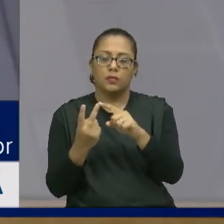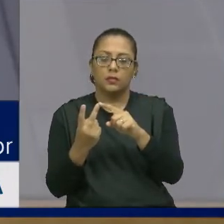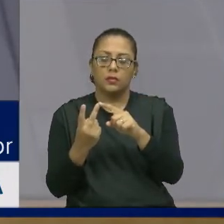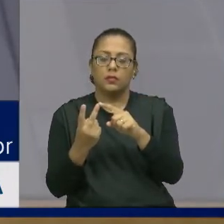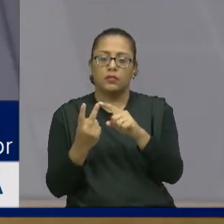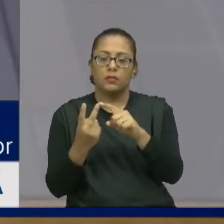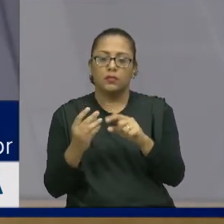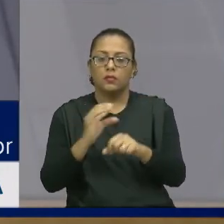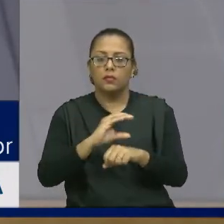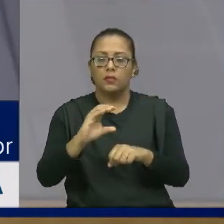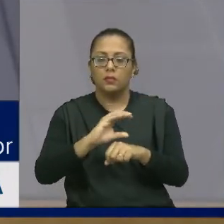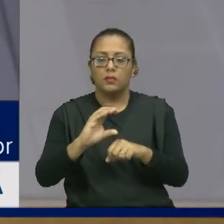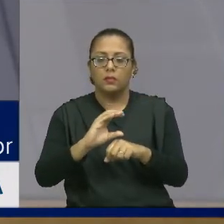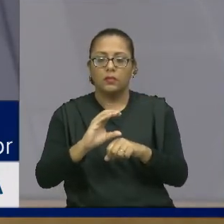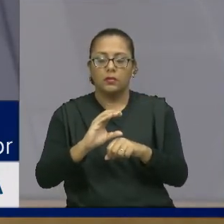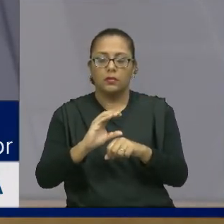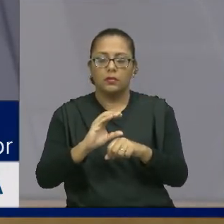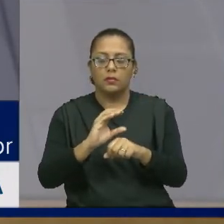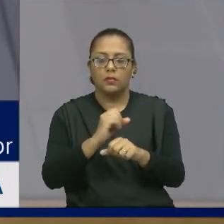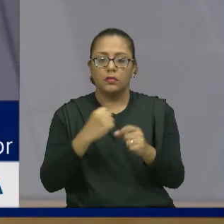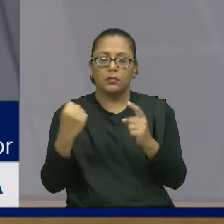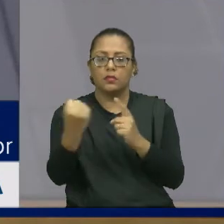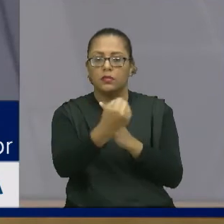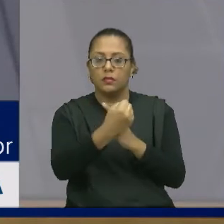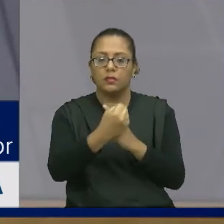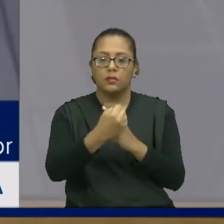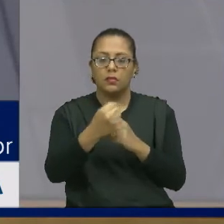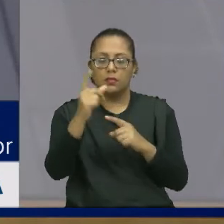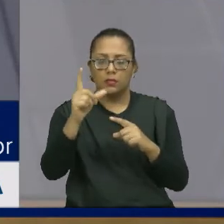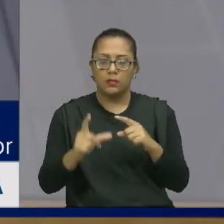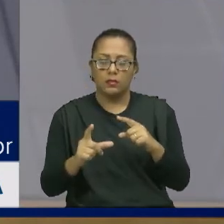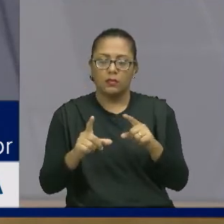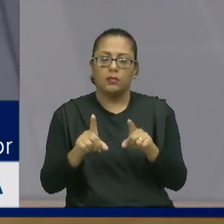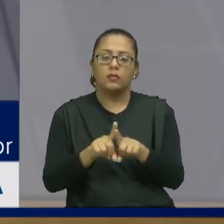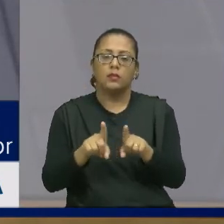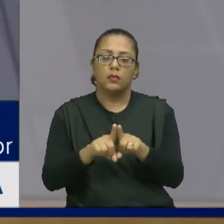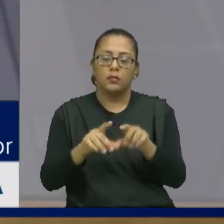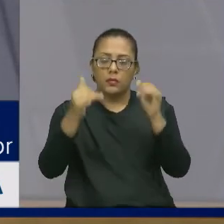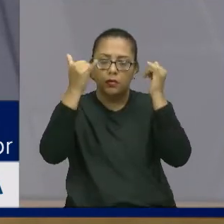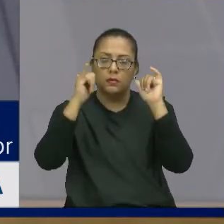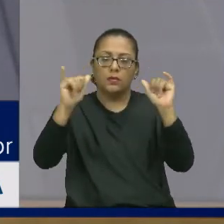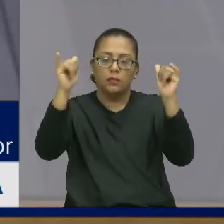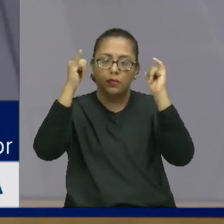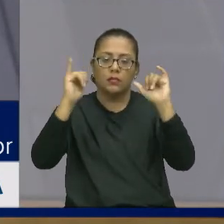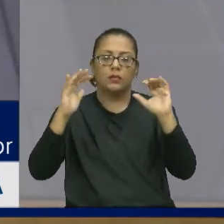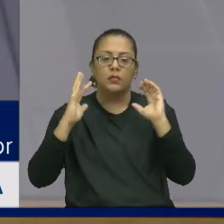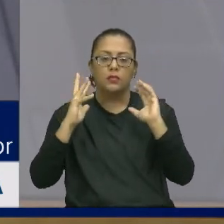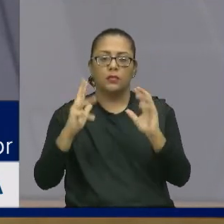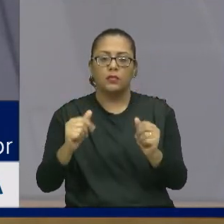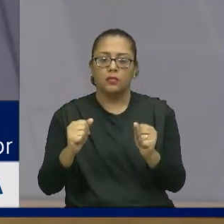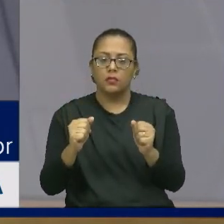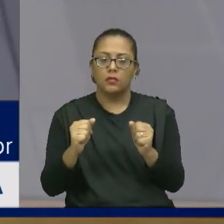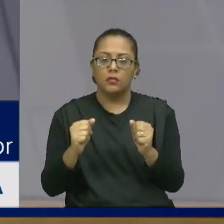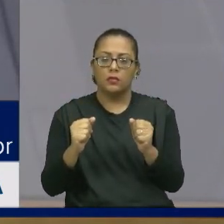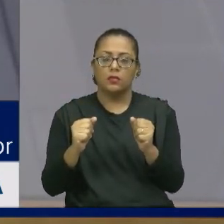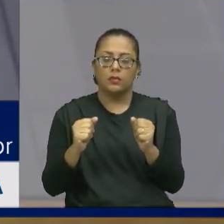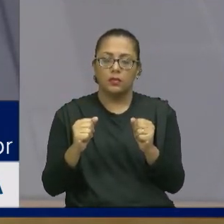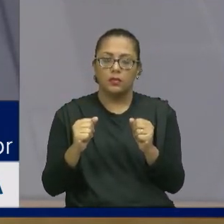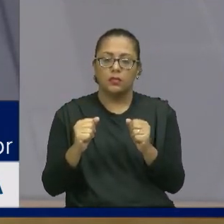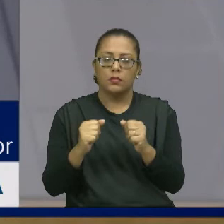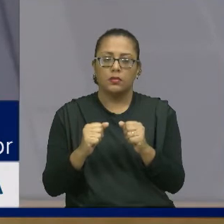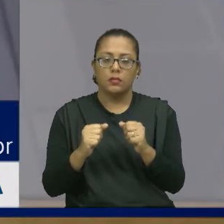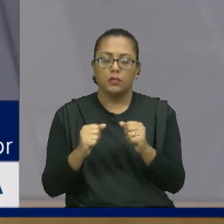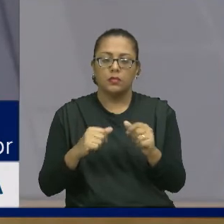sociedade civil. 3. Representantes fazendários, todos servidores públicos, sendo esses servidores